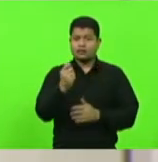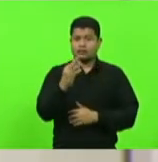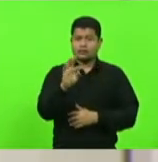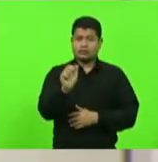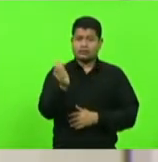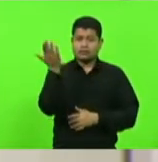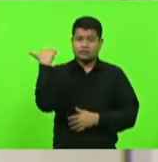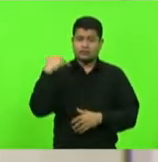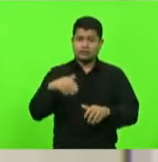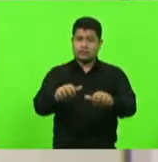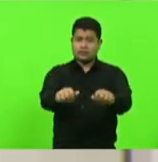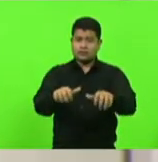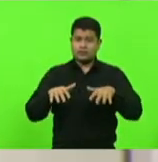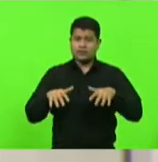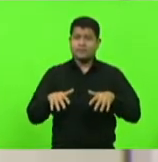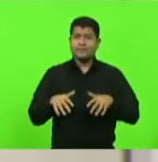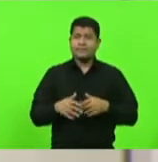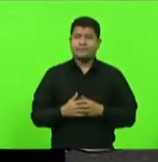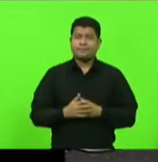sessão anterior.